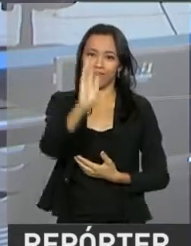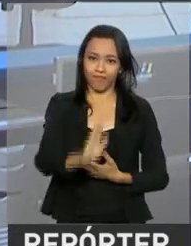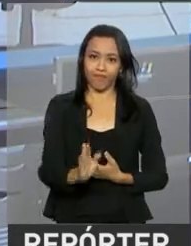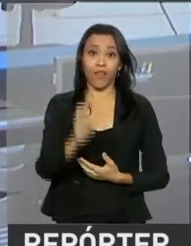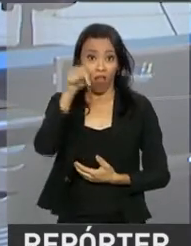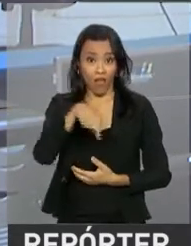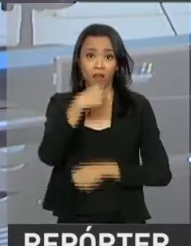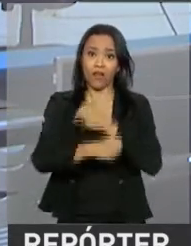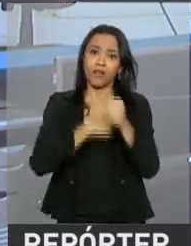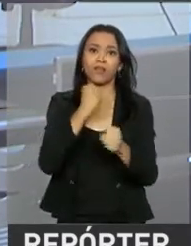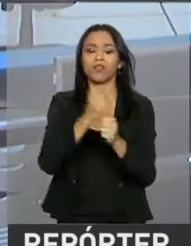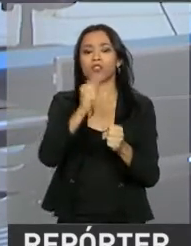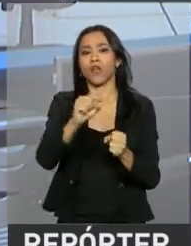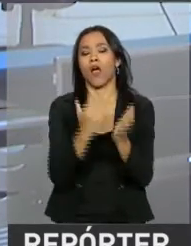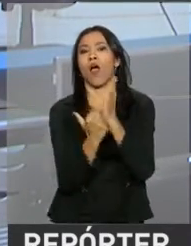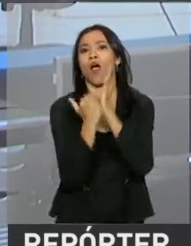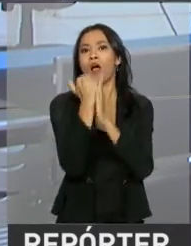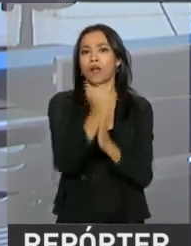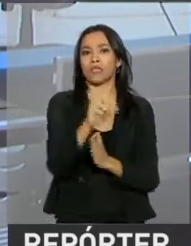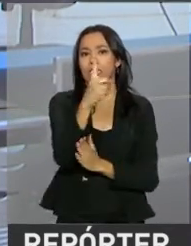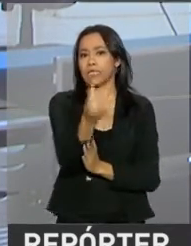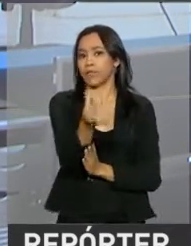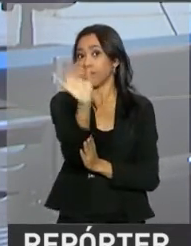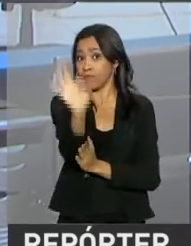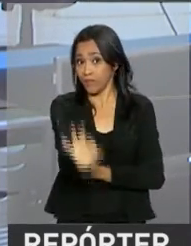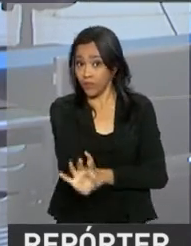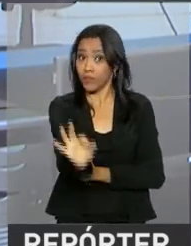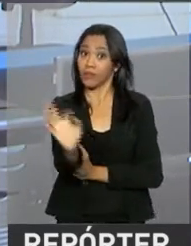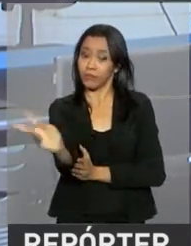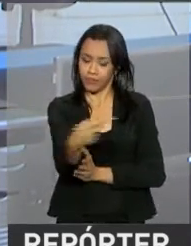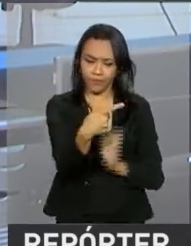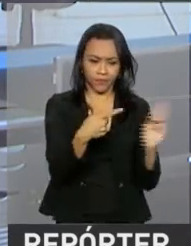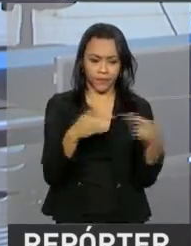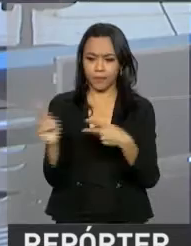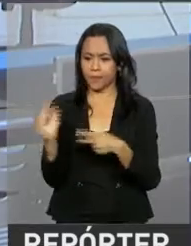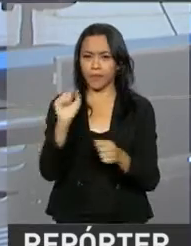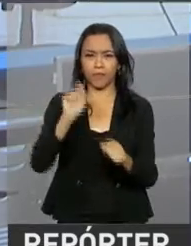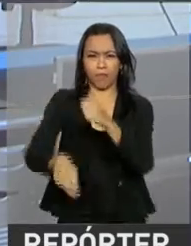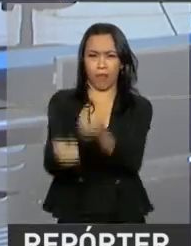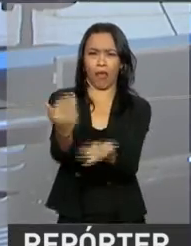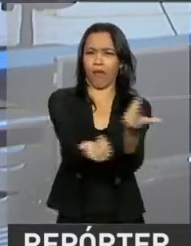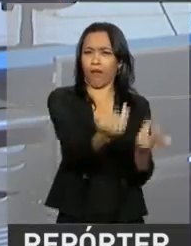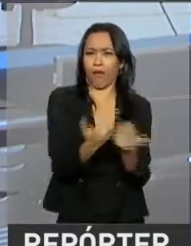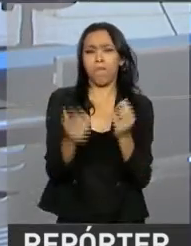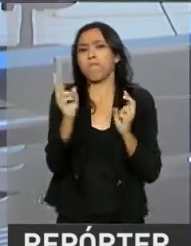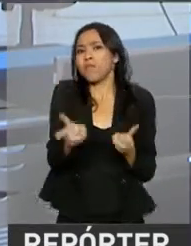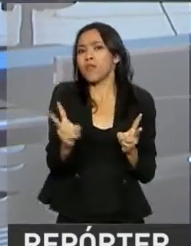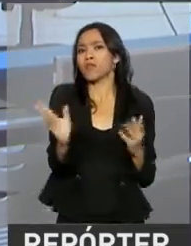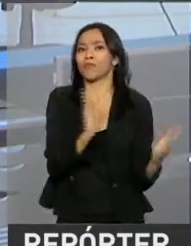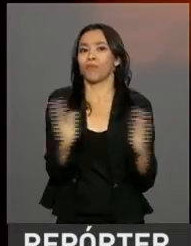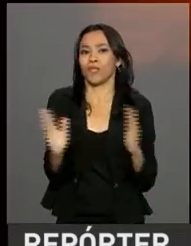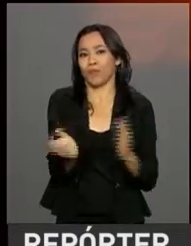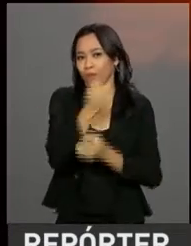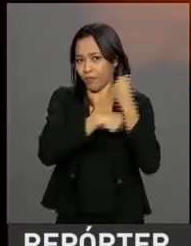Só neste ano já houve aumento de 16% nos focos de queimadas em relação ao mesmo período do ano